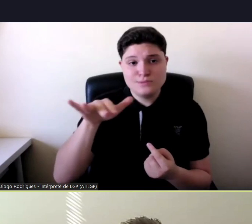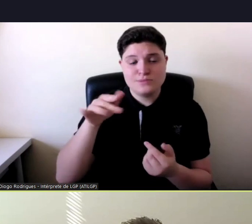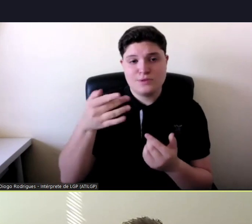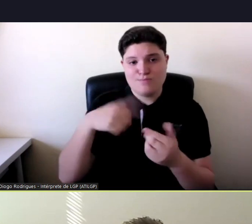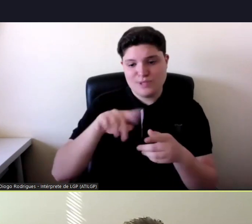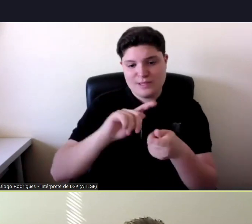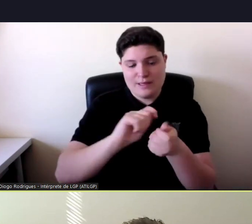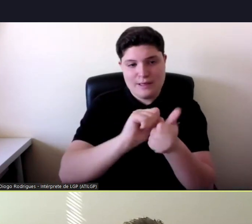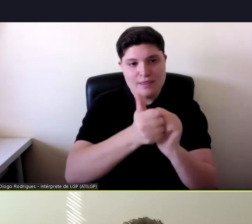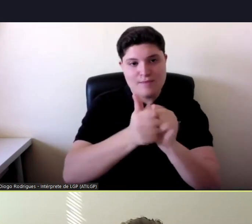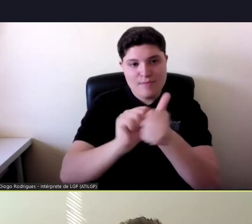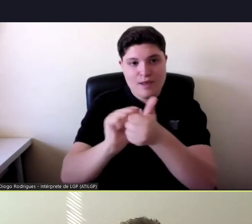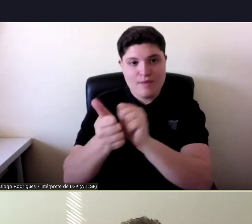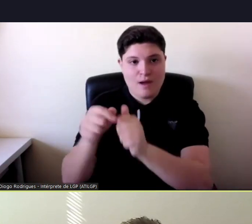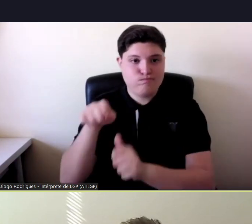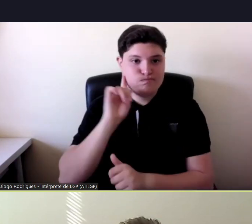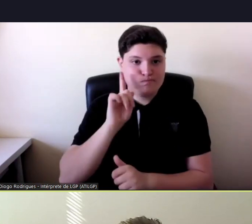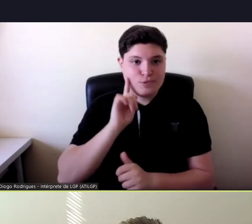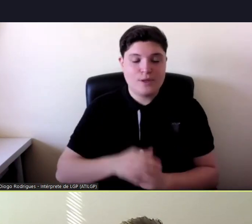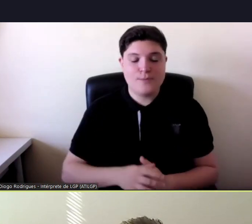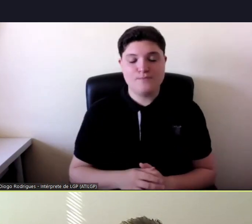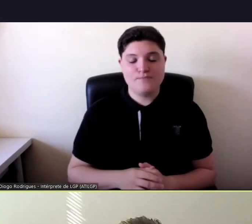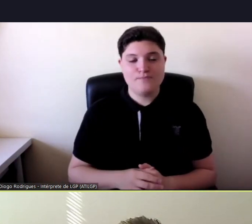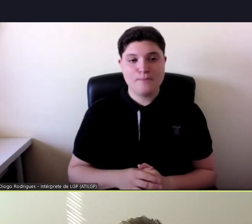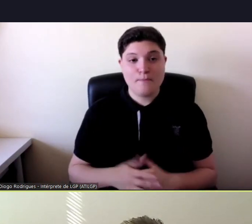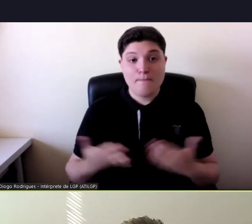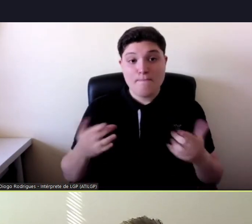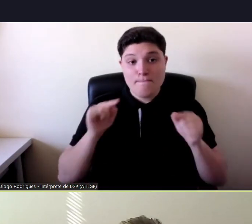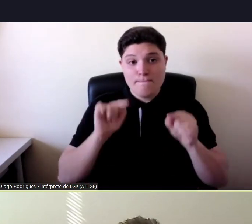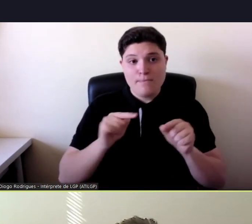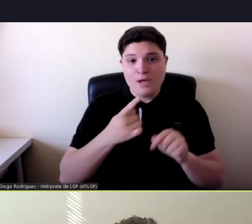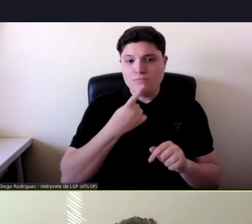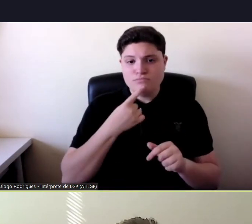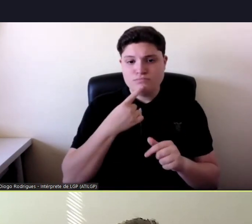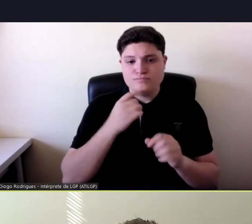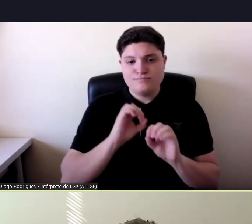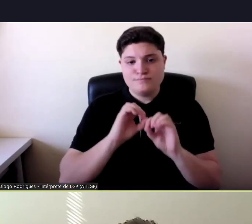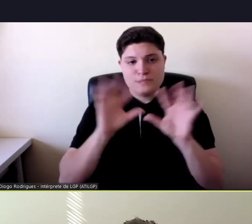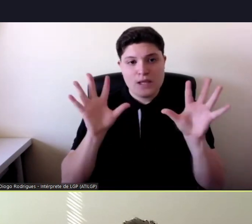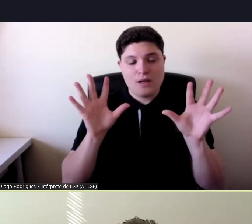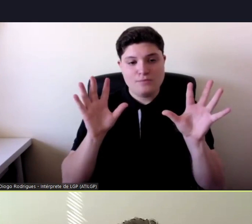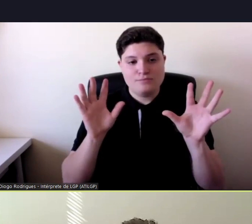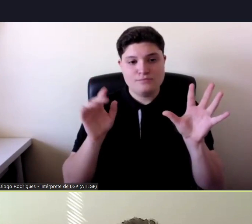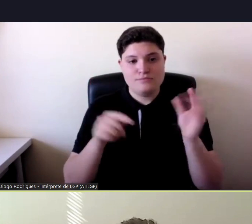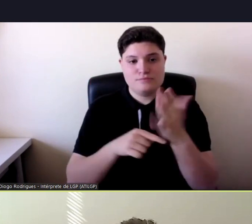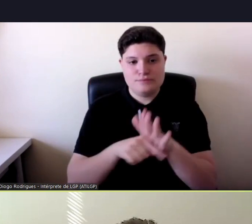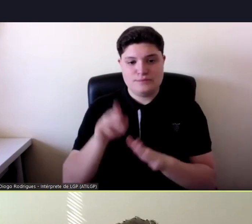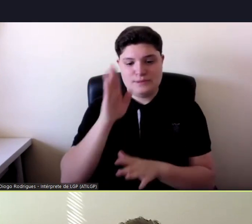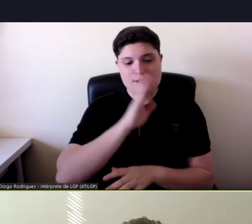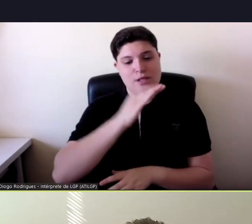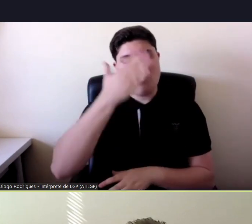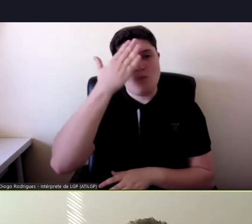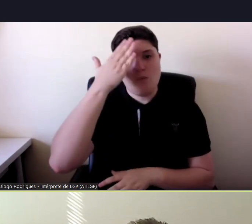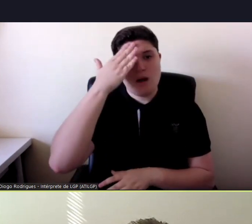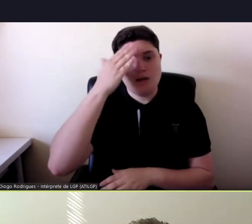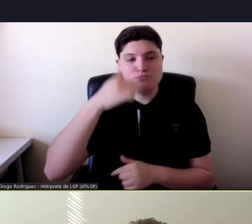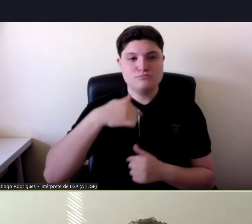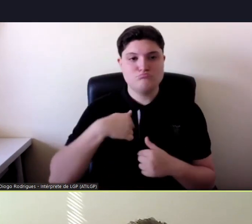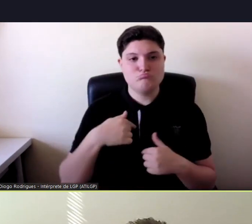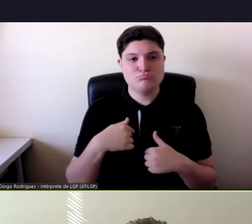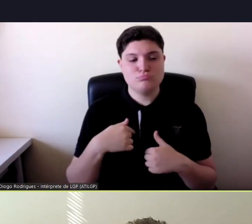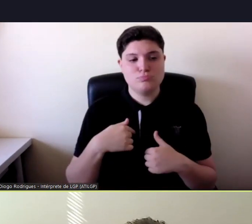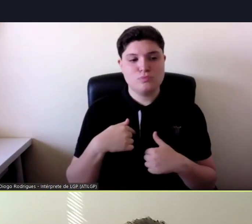atenção. Esta questão percebe-se facilmente que, se eu considero que o meu nível